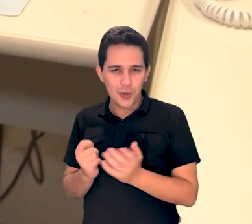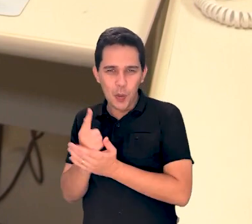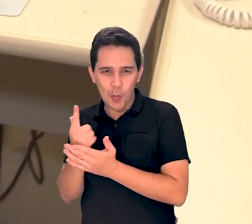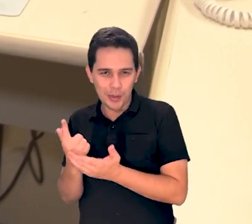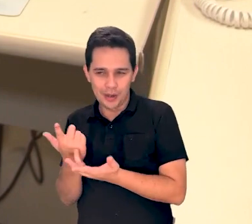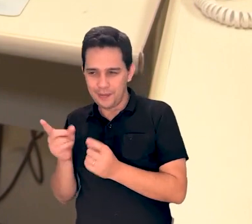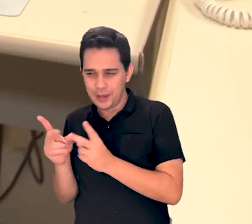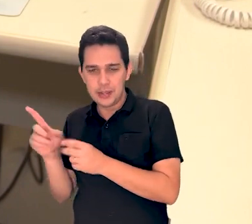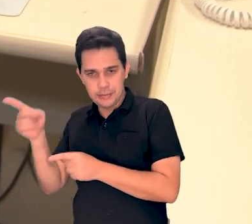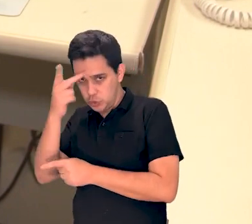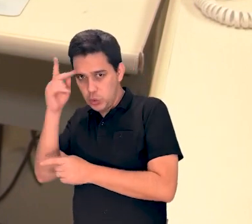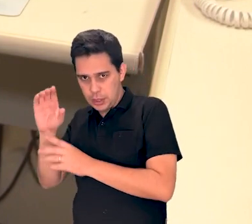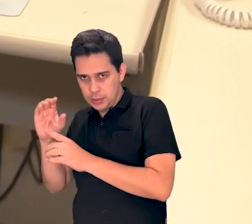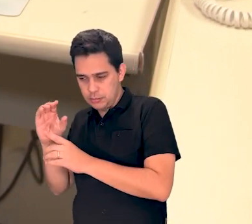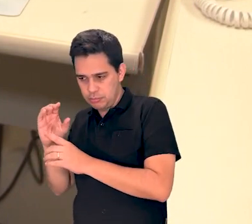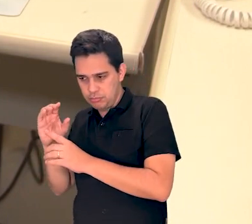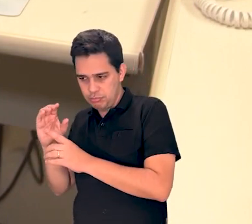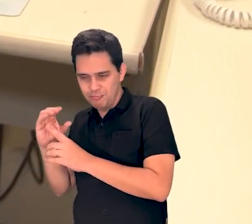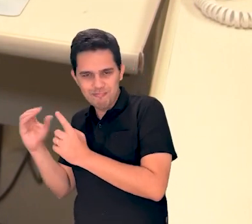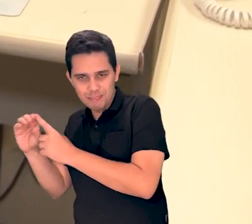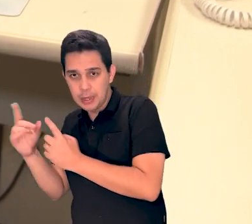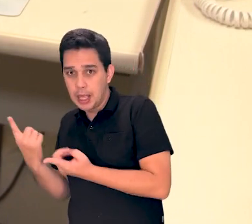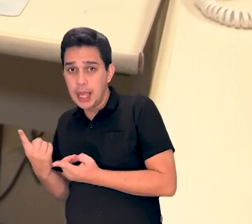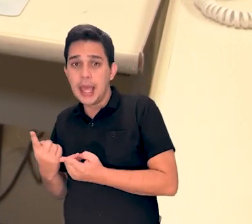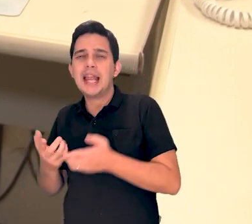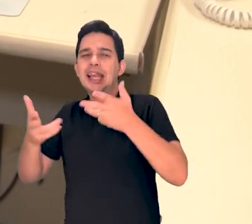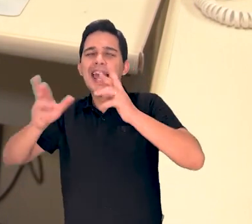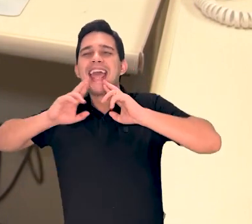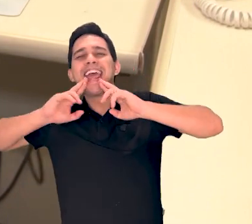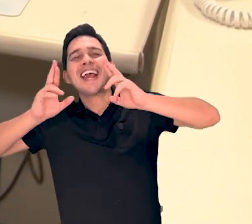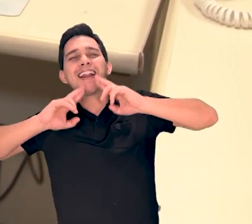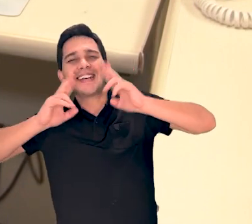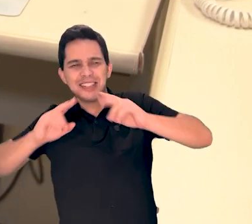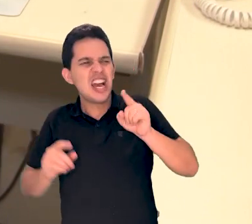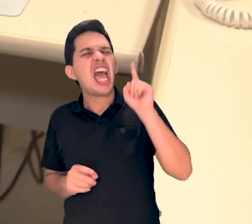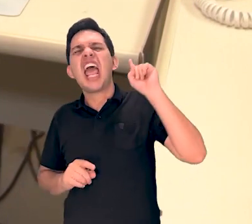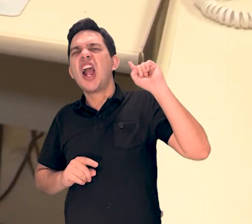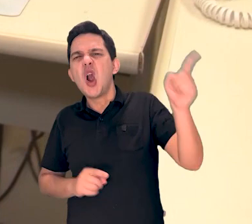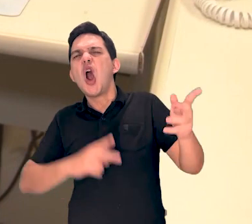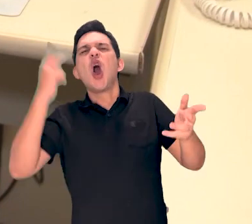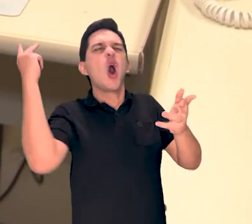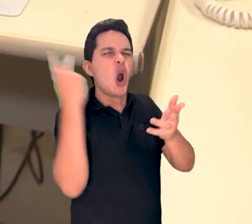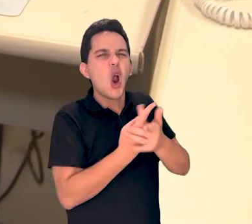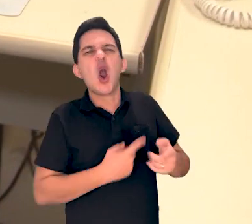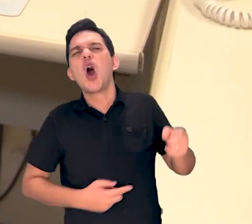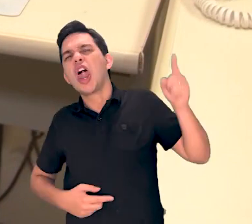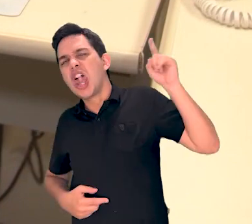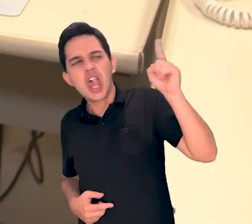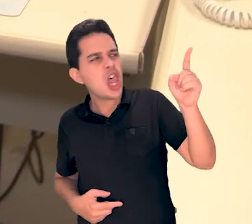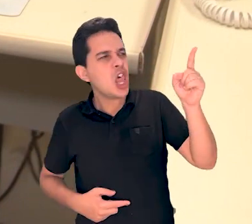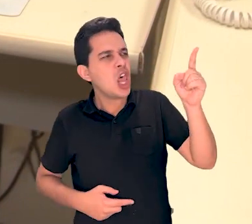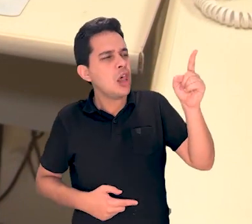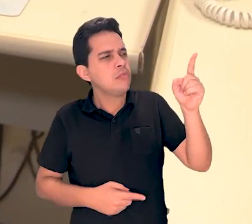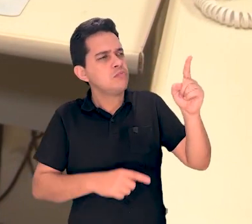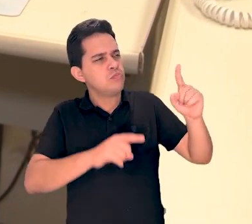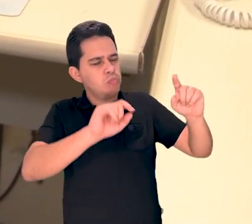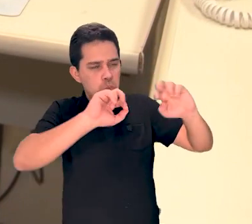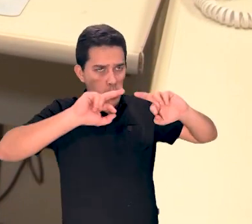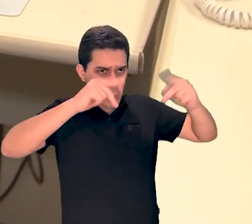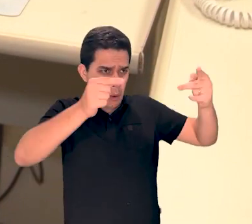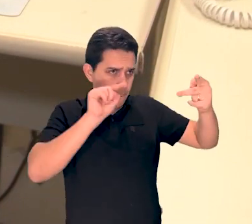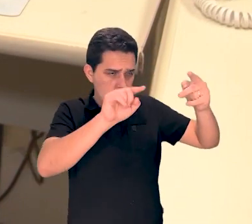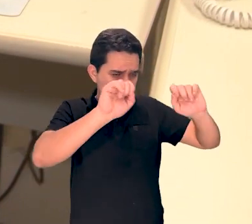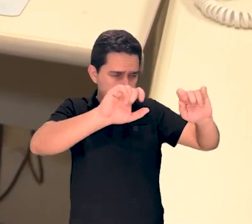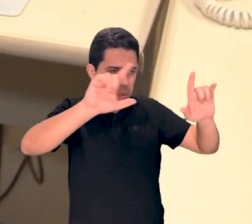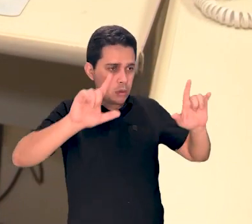sobre uma linha eu pudesse saber se já tem uma decisão judicial que seria mais uma forma de pressionar o prestador de serviço para